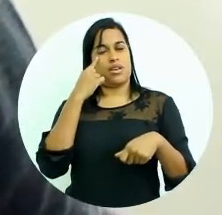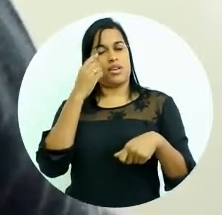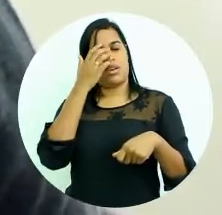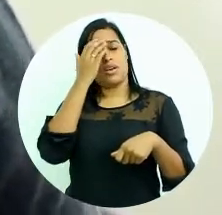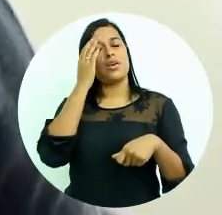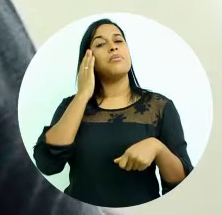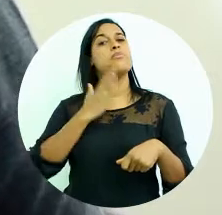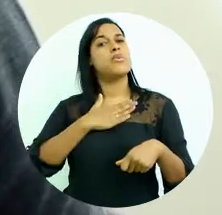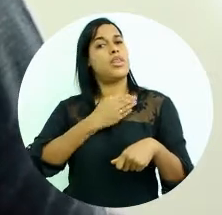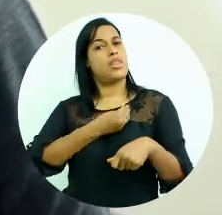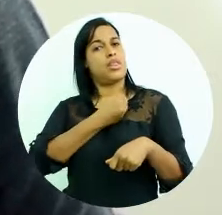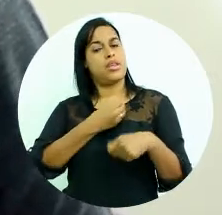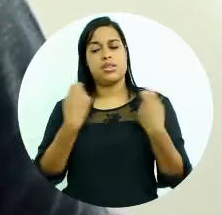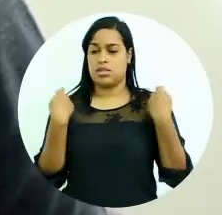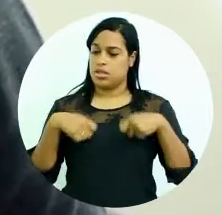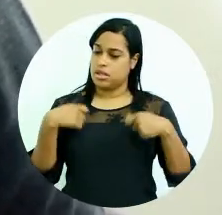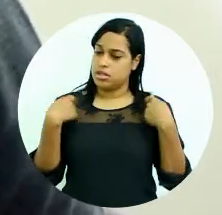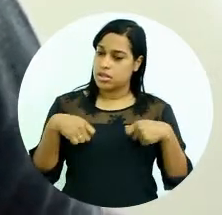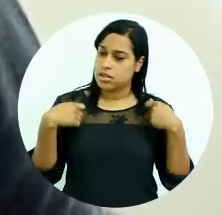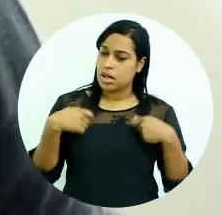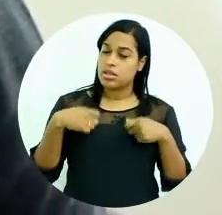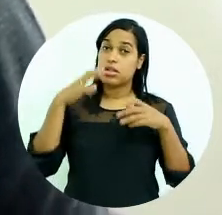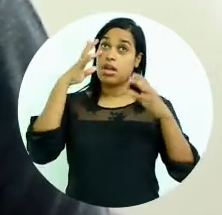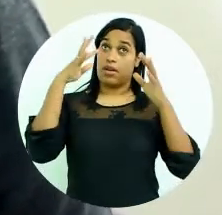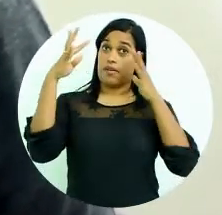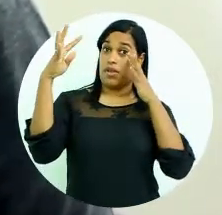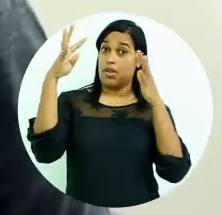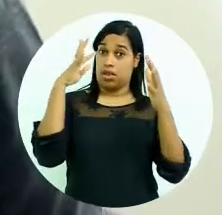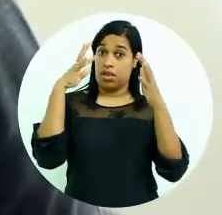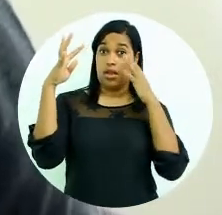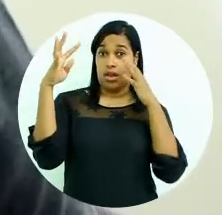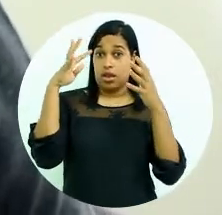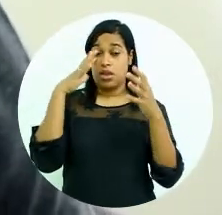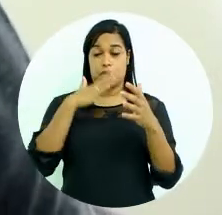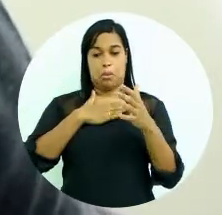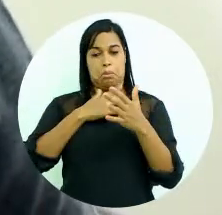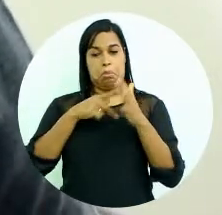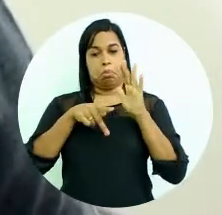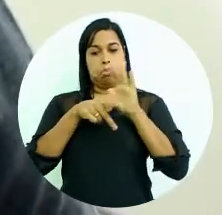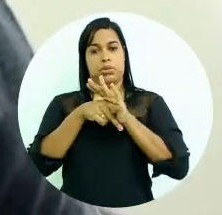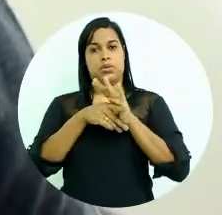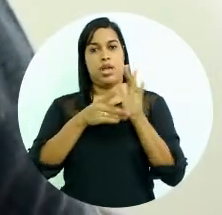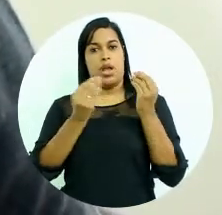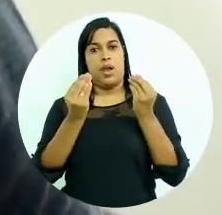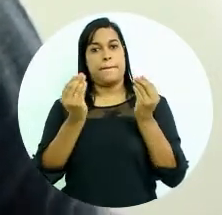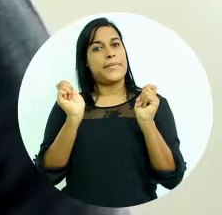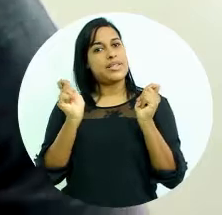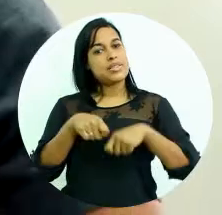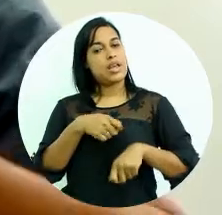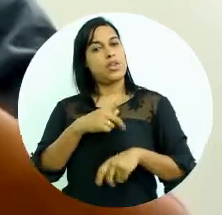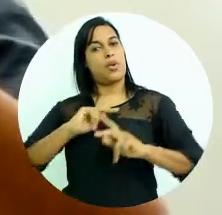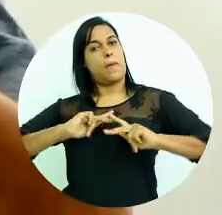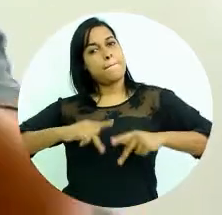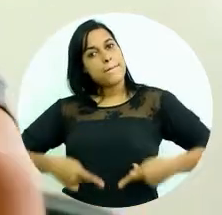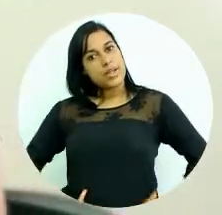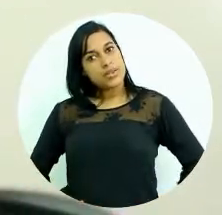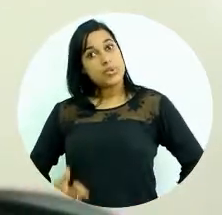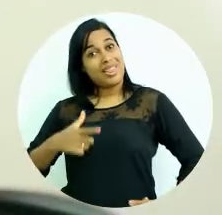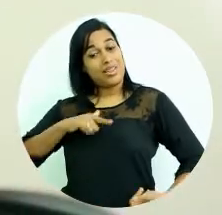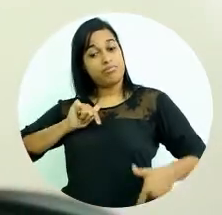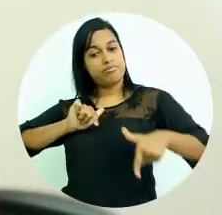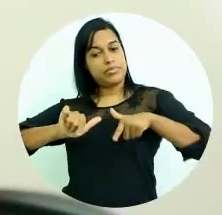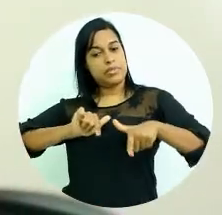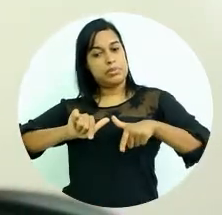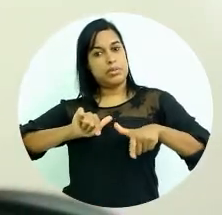pensar a sua necessidade, refletir sobre a natureza, exercer um